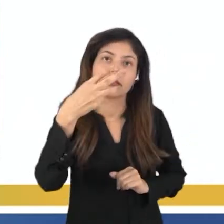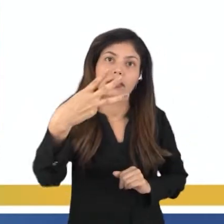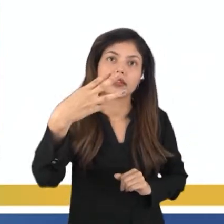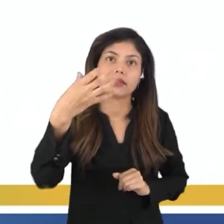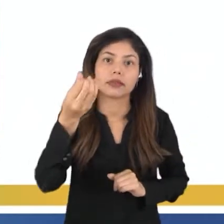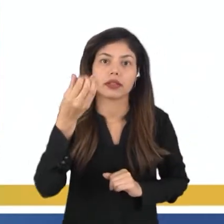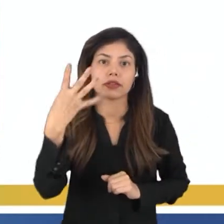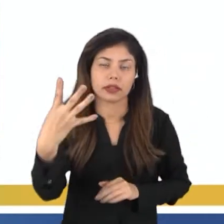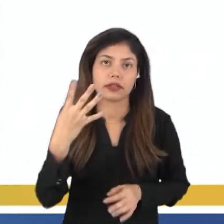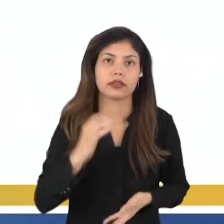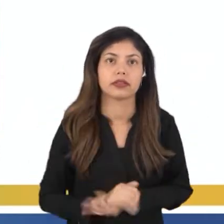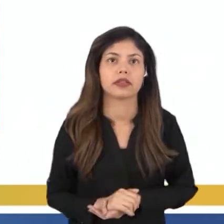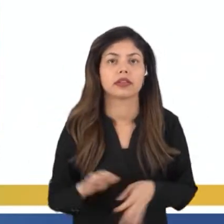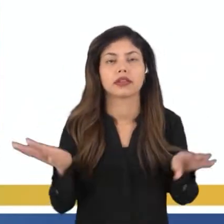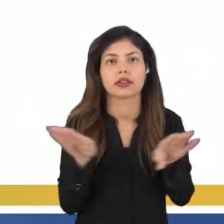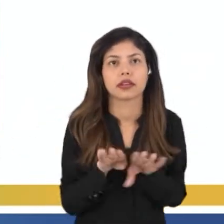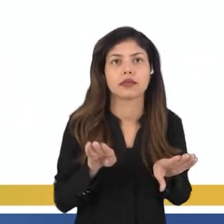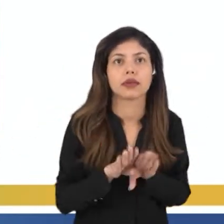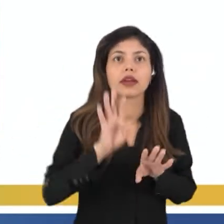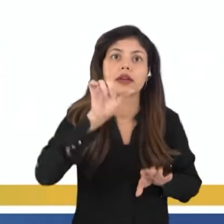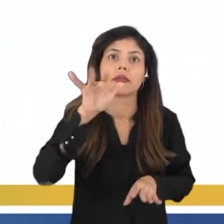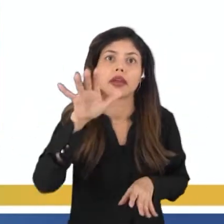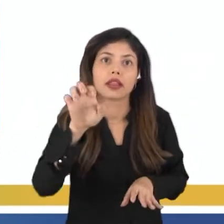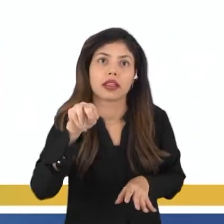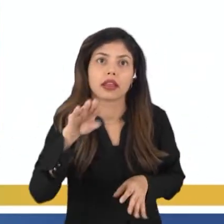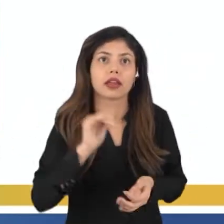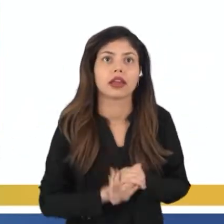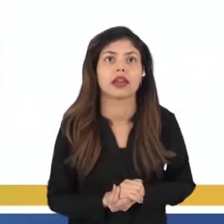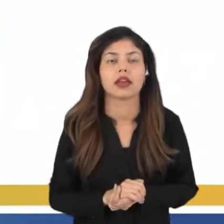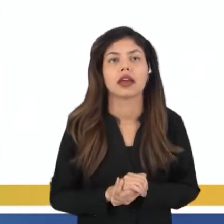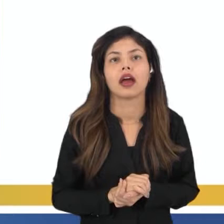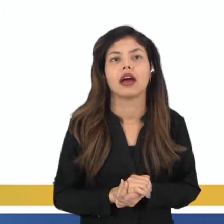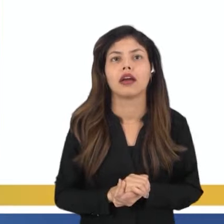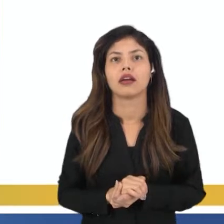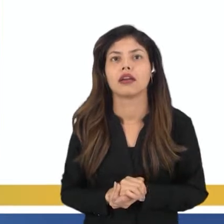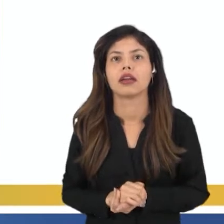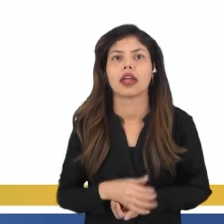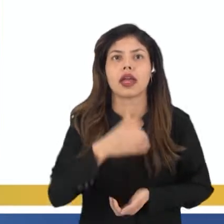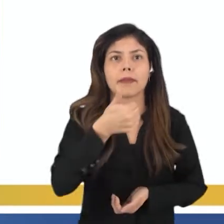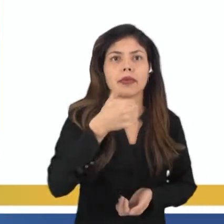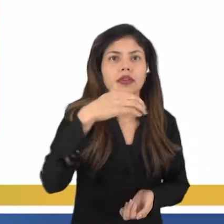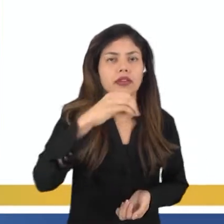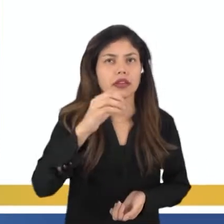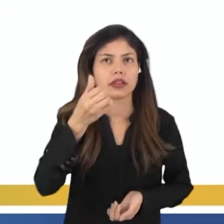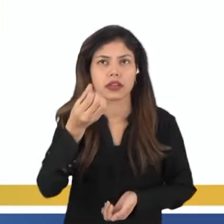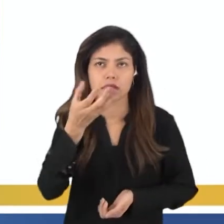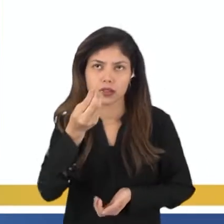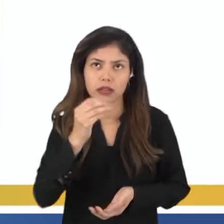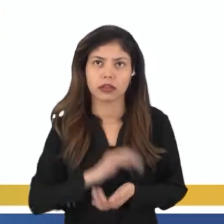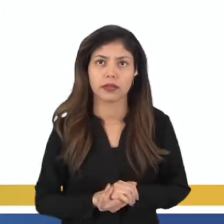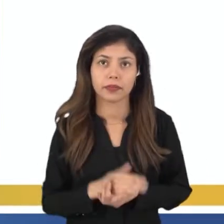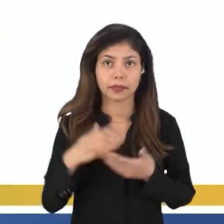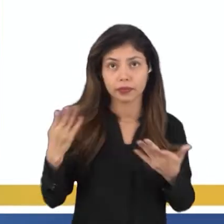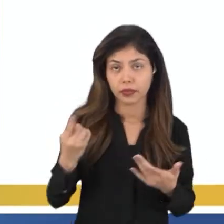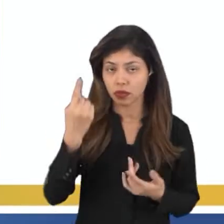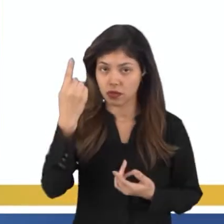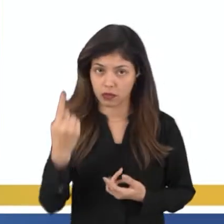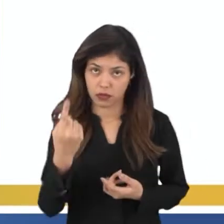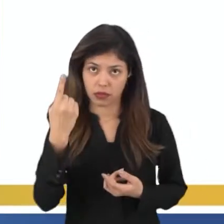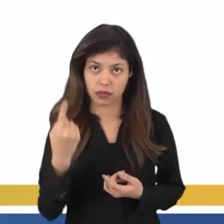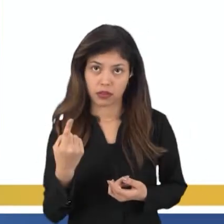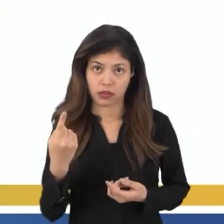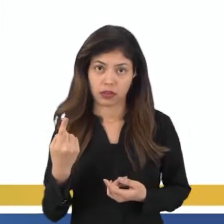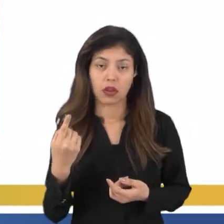BR-364, e também a Belém-Brasília, construída entre 1958 a 1960. Então, uma atende o